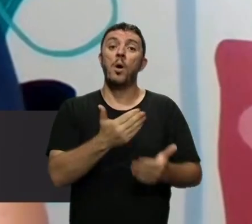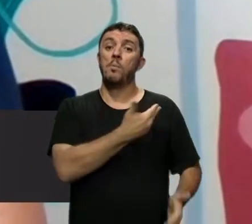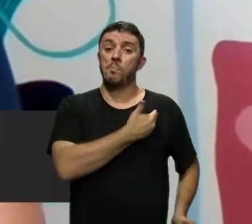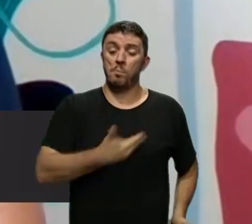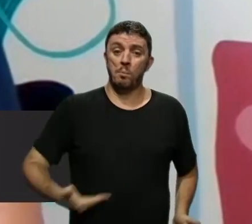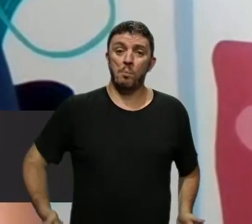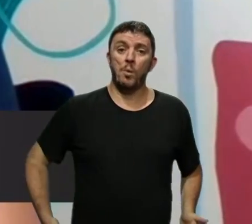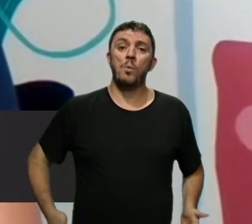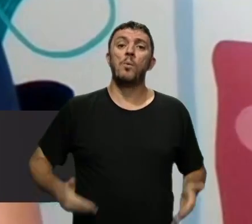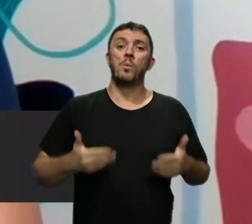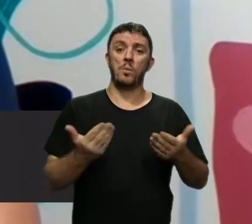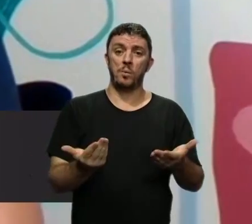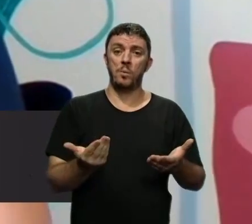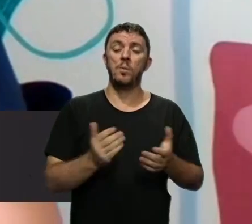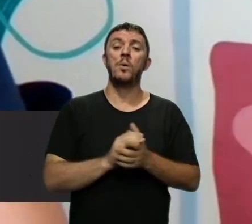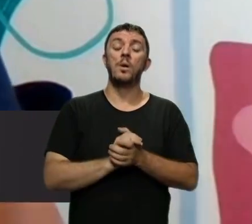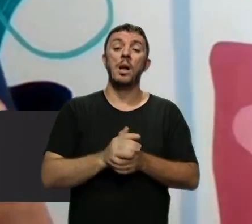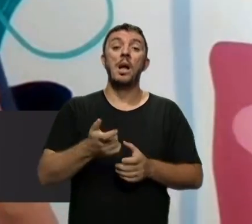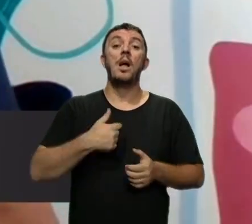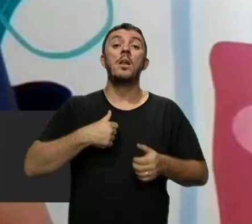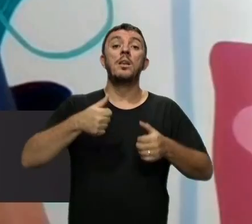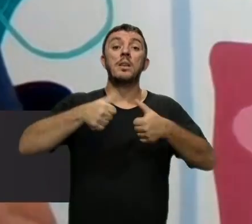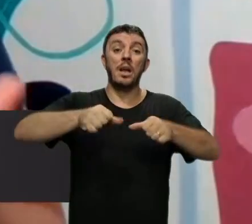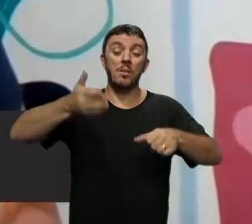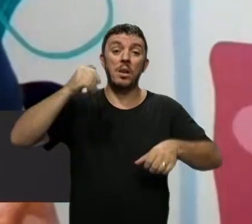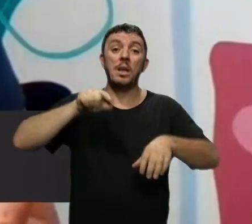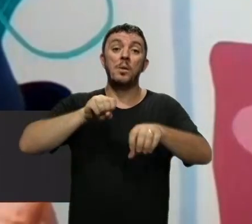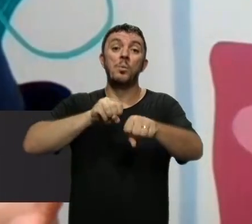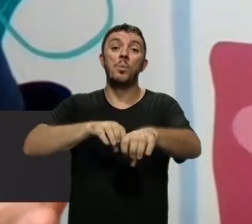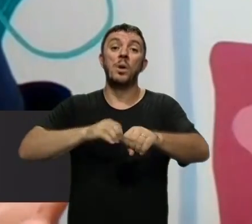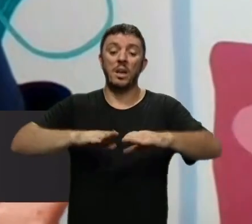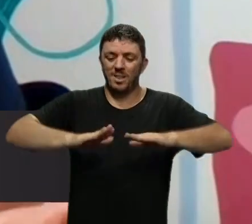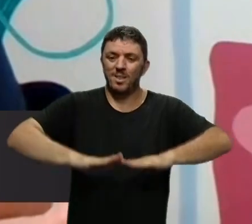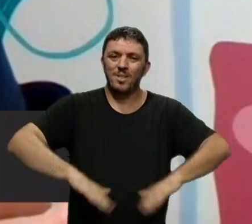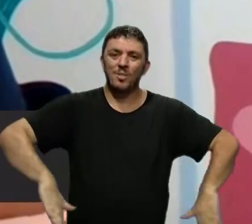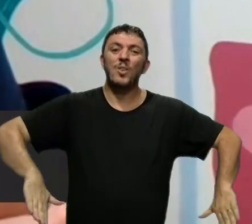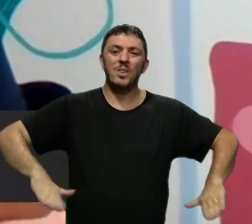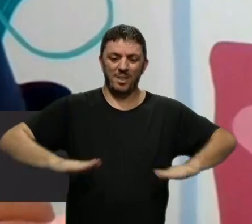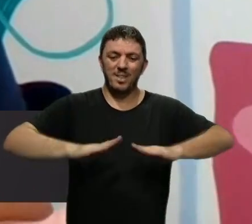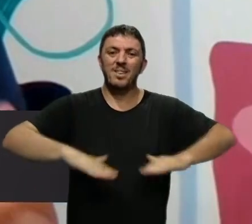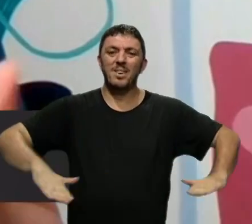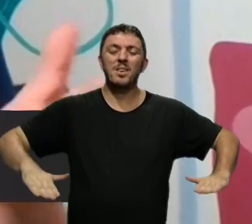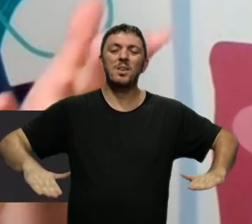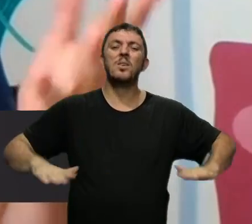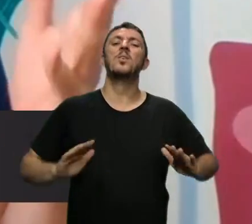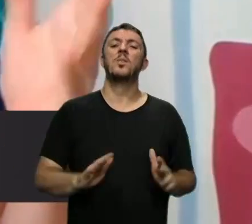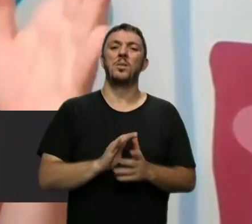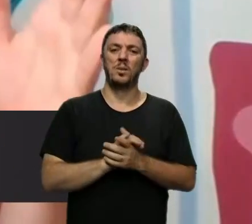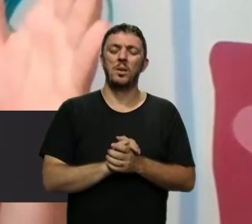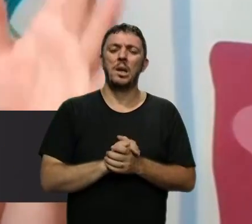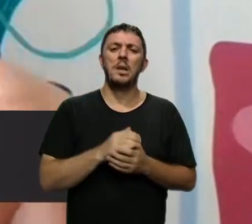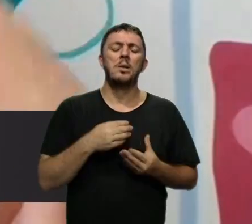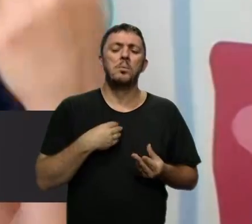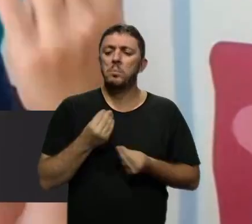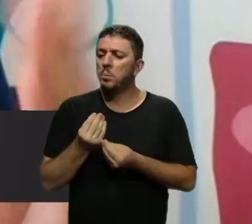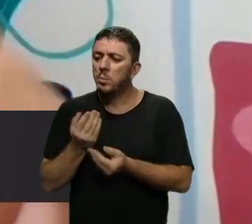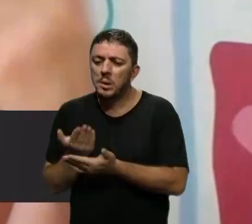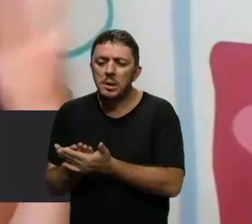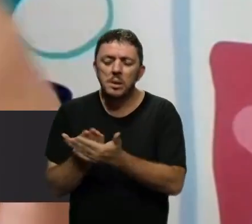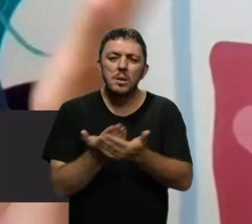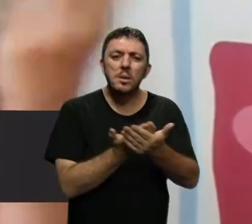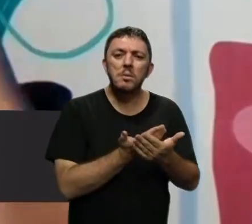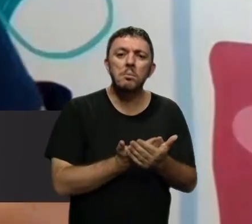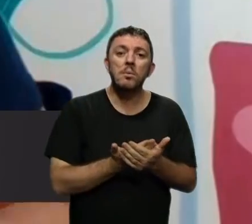como professora da educação infantil, e não tem como a gente estudar algo e a gente não